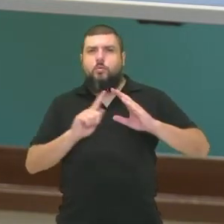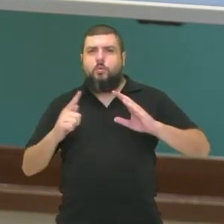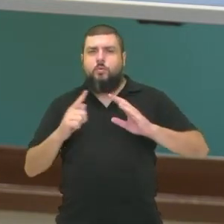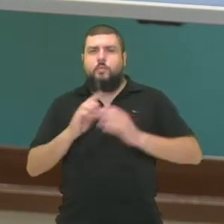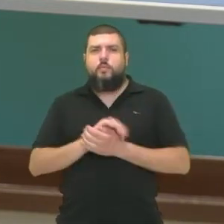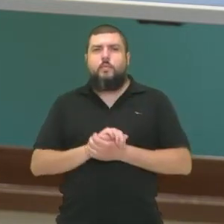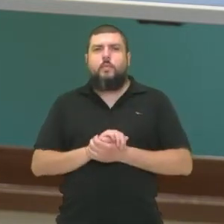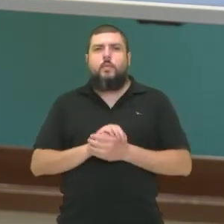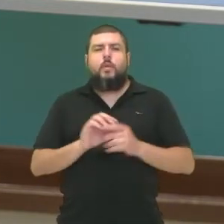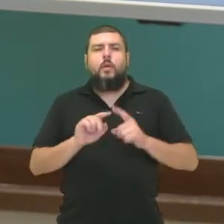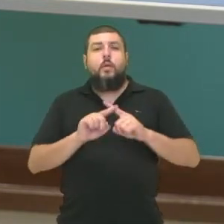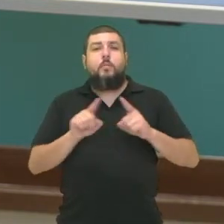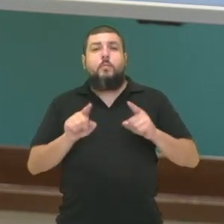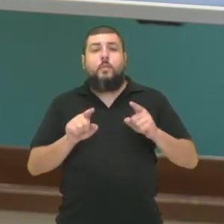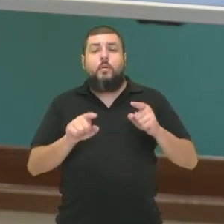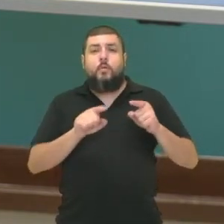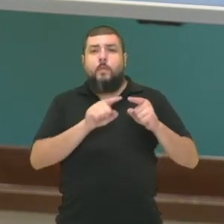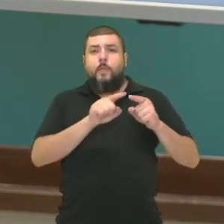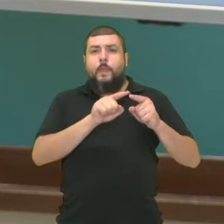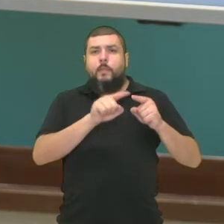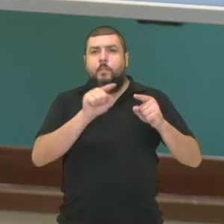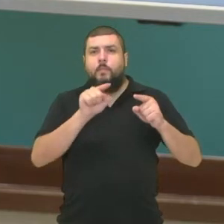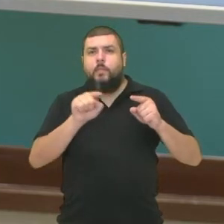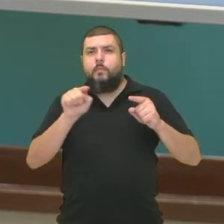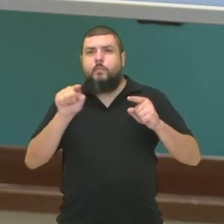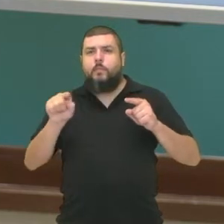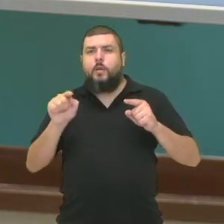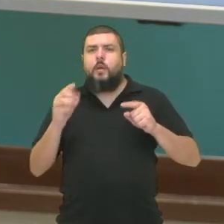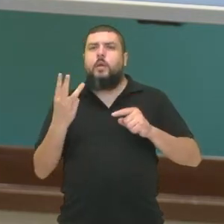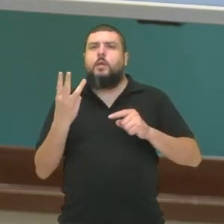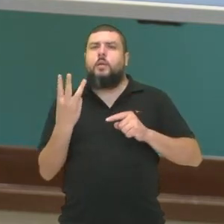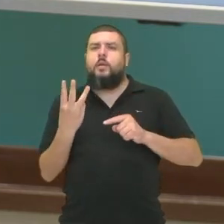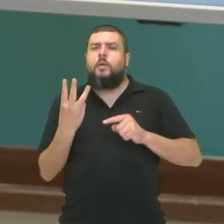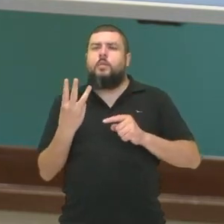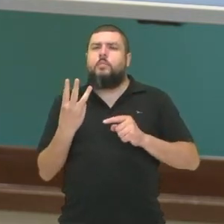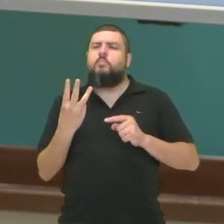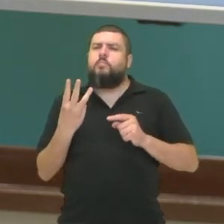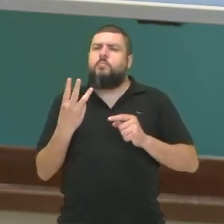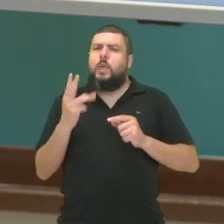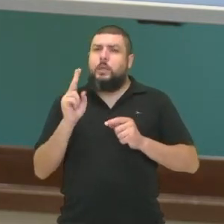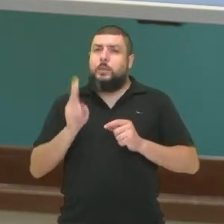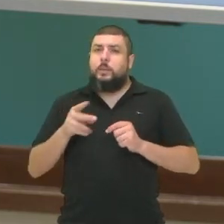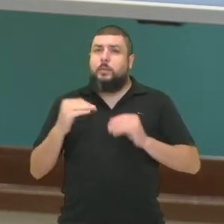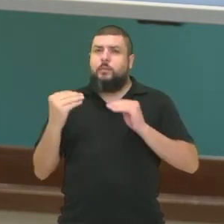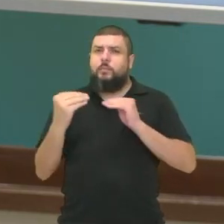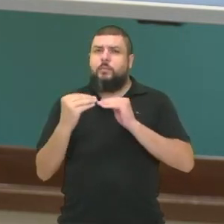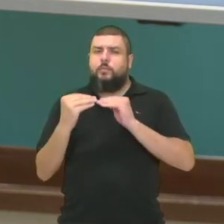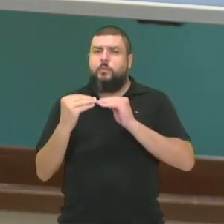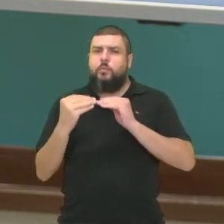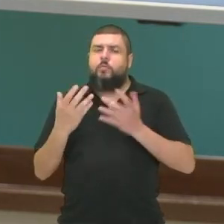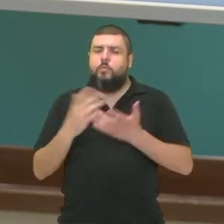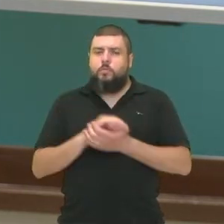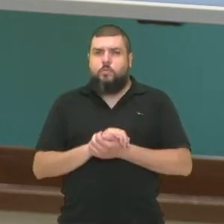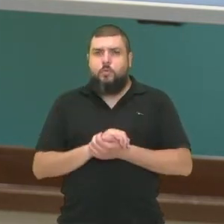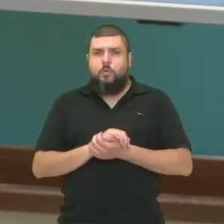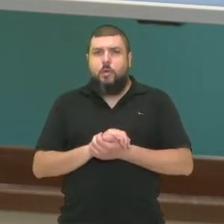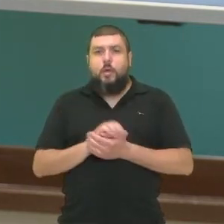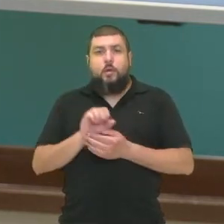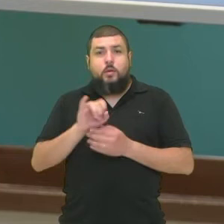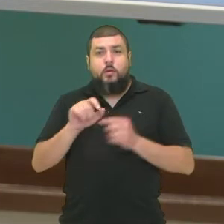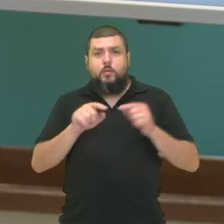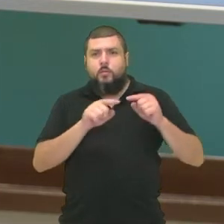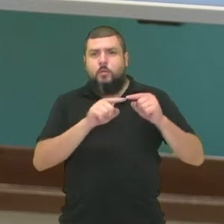três pontos. Nem sempre esses três pontos vão estar alinhados. Nós dizemos que eles estão alinhados quando eles